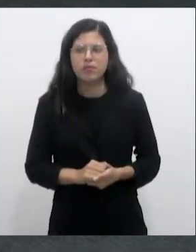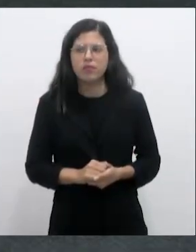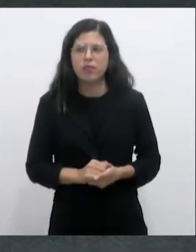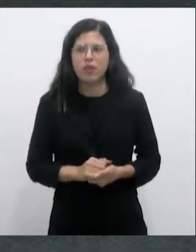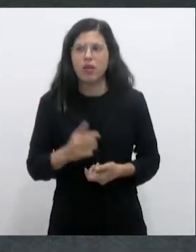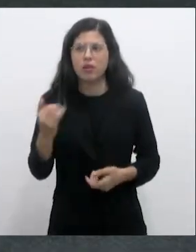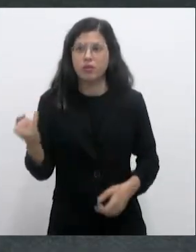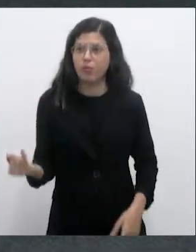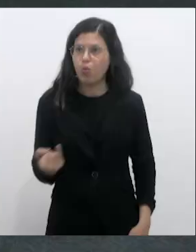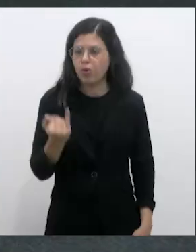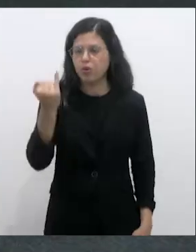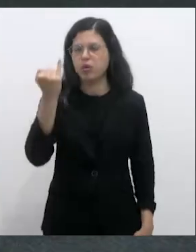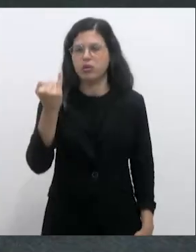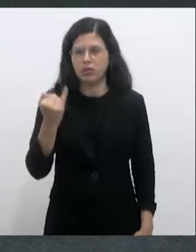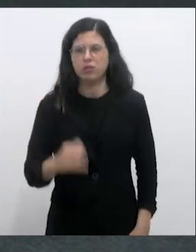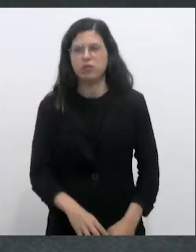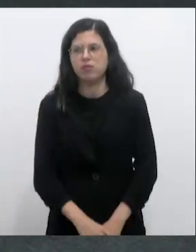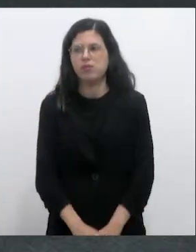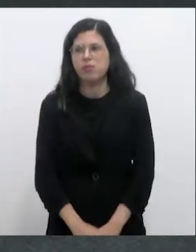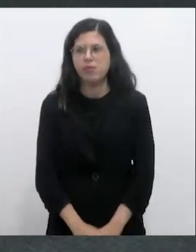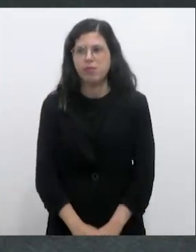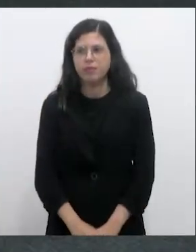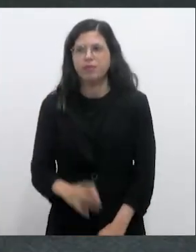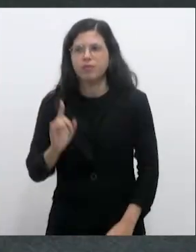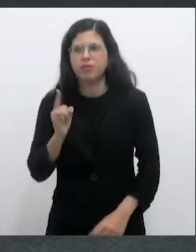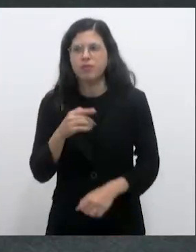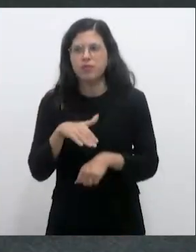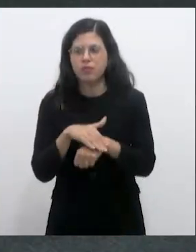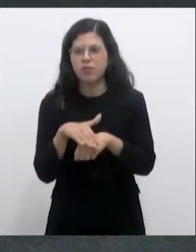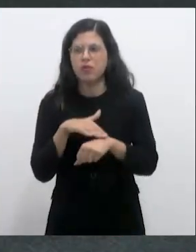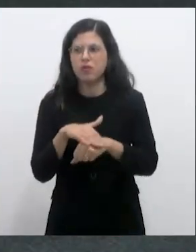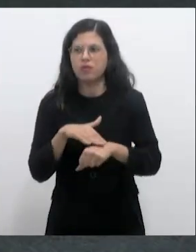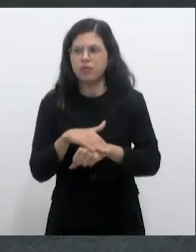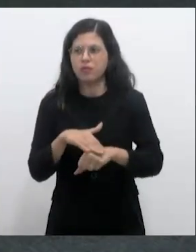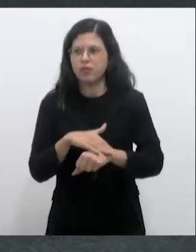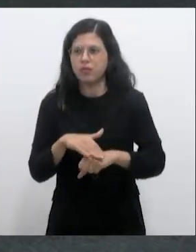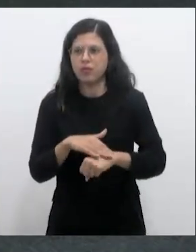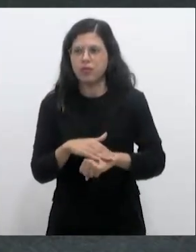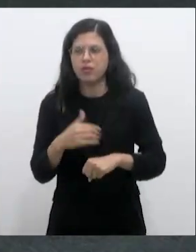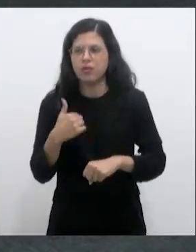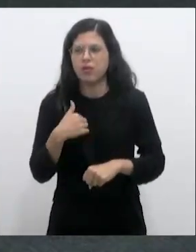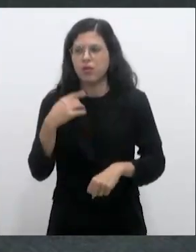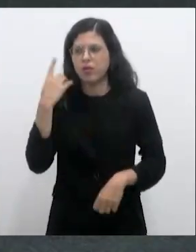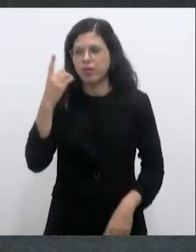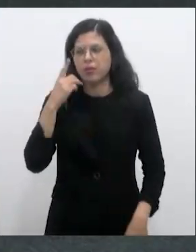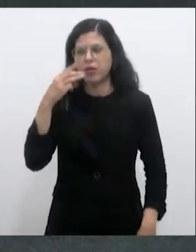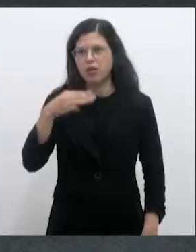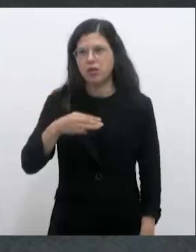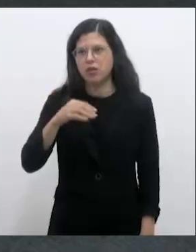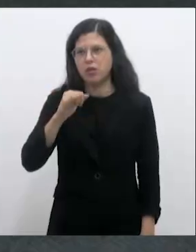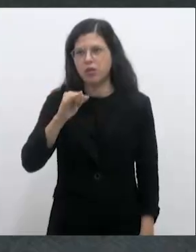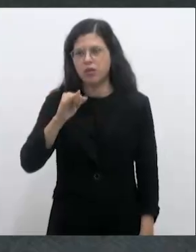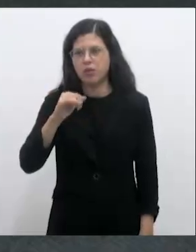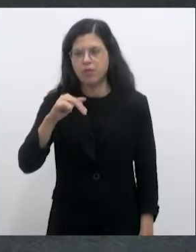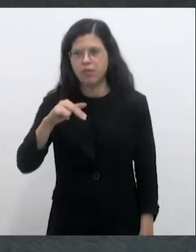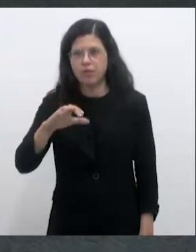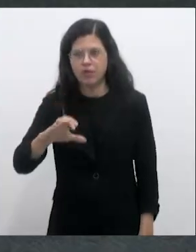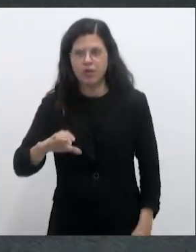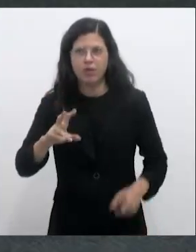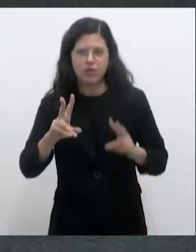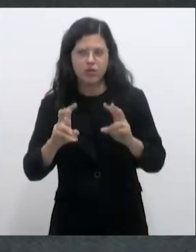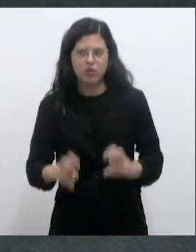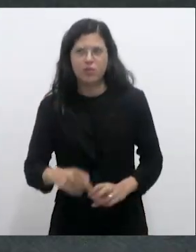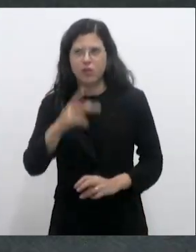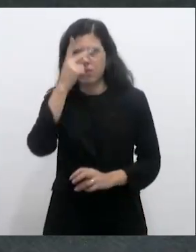mim, de altíssima relevância. Nós estávamos conversando, por incrível que pareça, o deputado Mink, sobre essa questão da